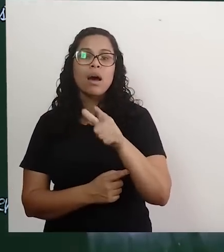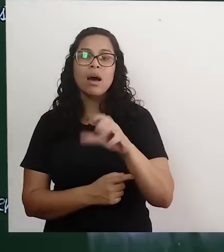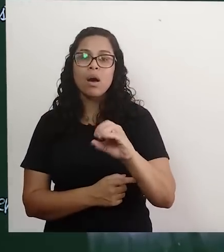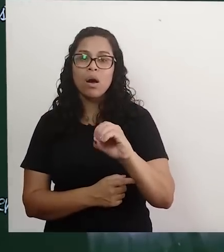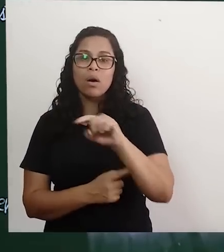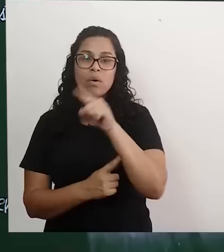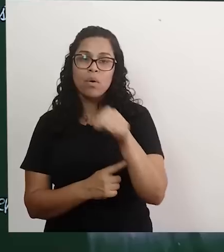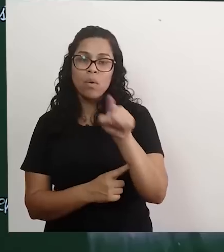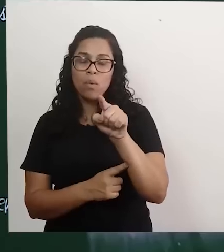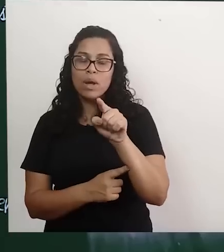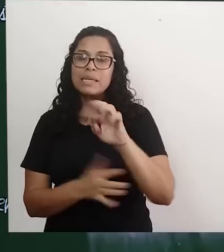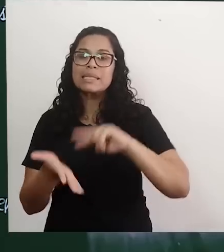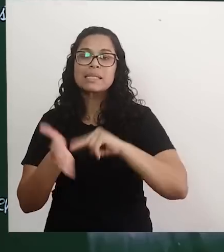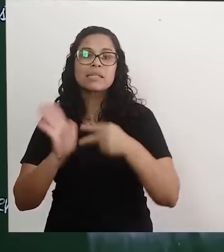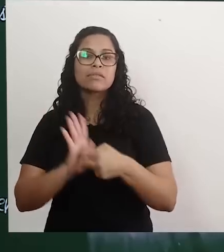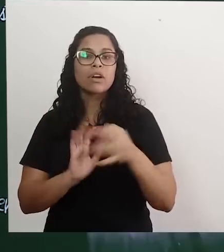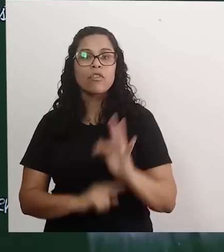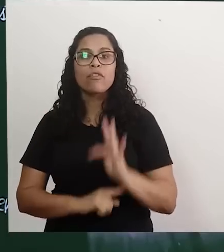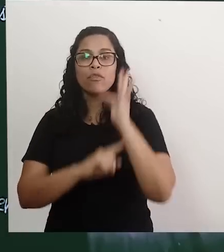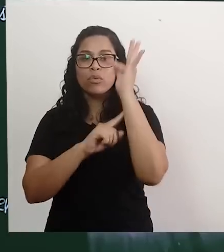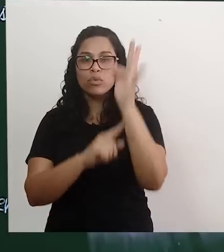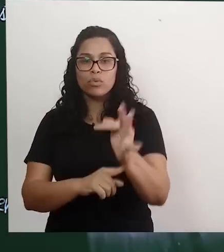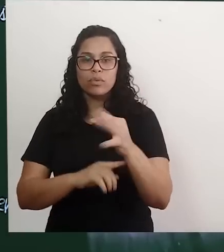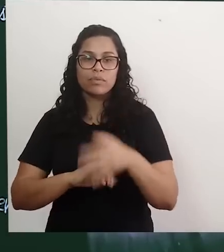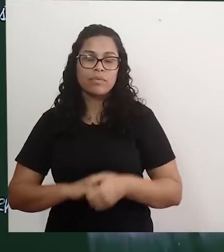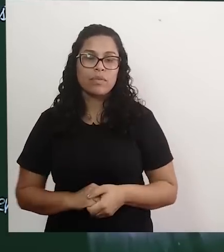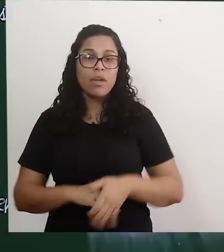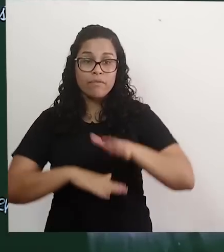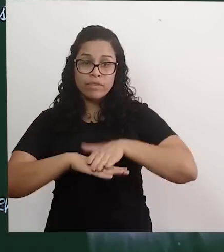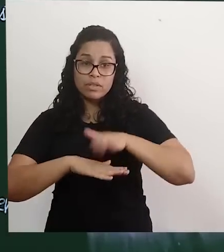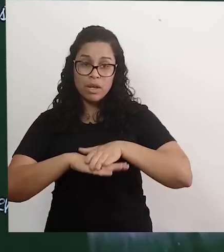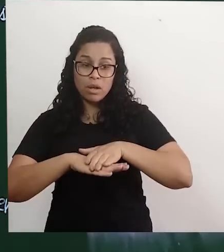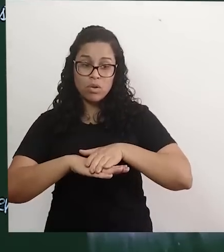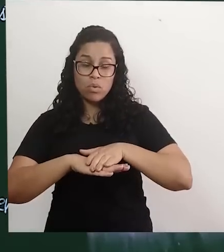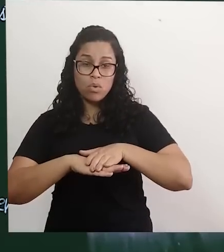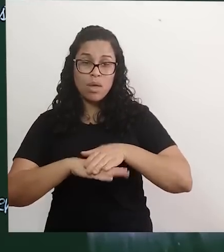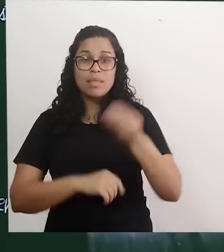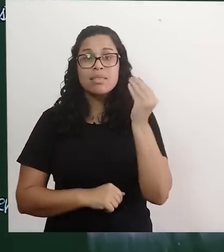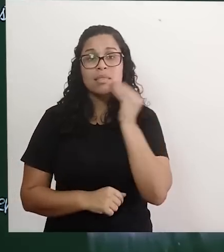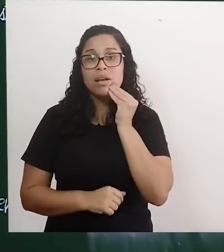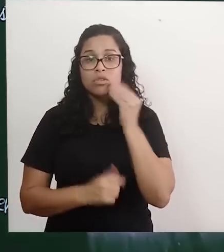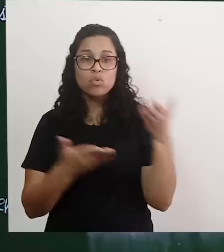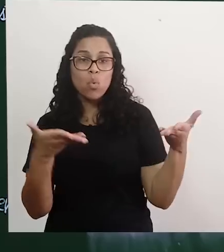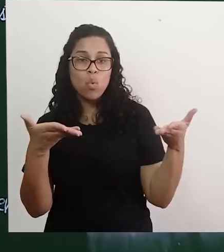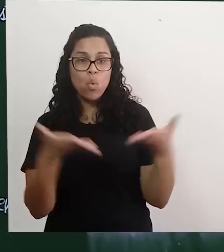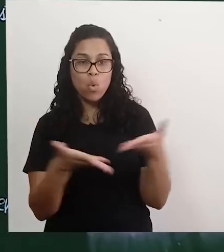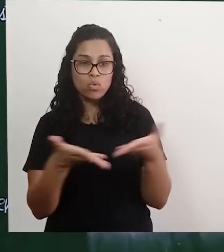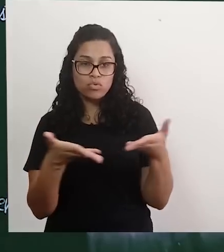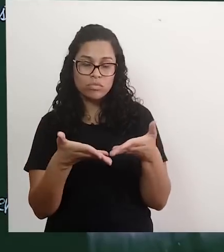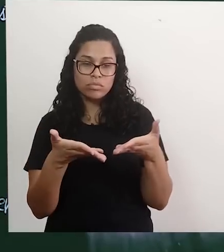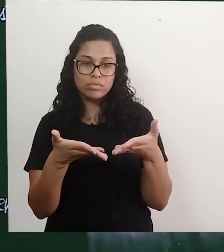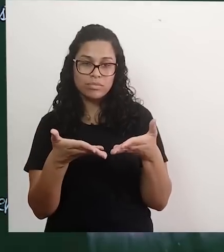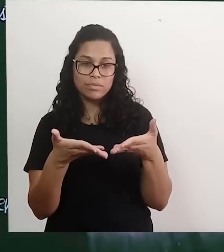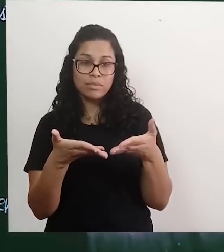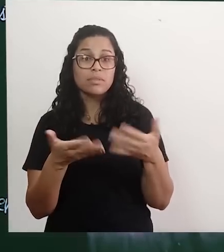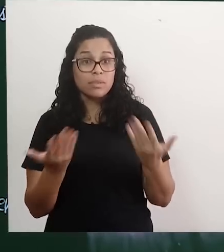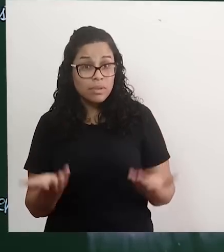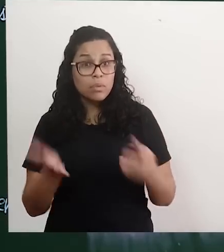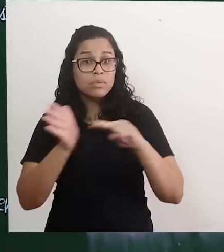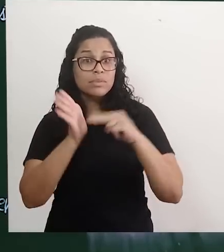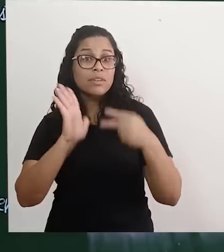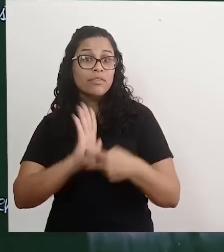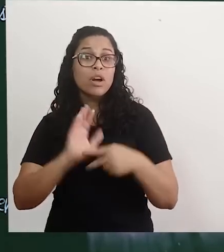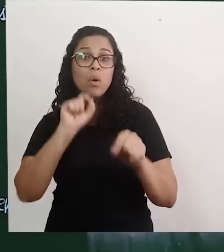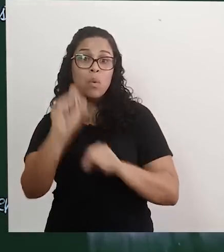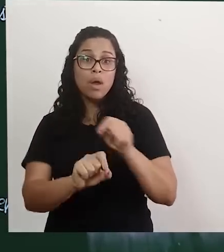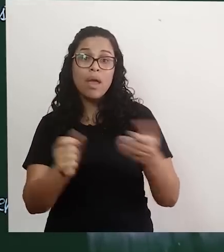confundir. Fizeram os testes hoje. Os testes já foram feitos, o tempo é o pretérito, então eu marco